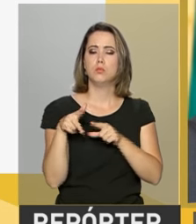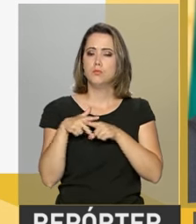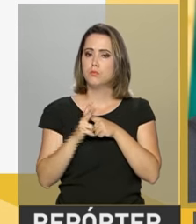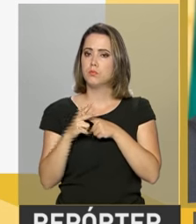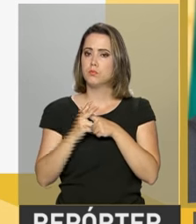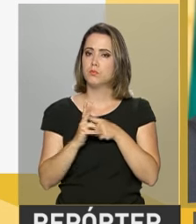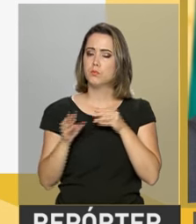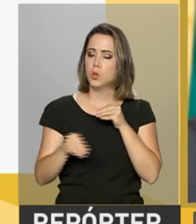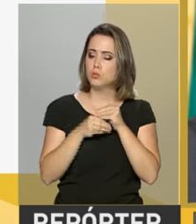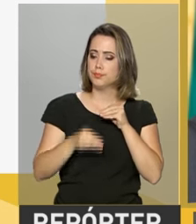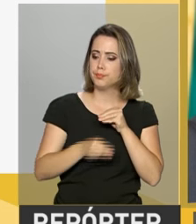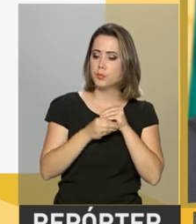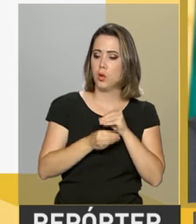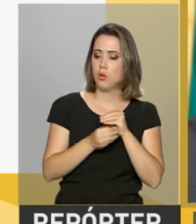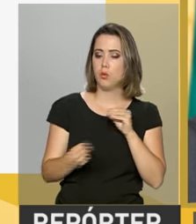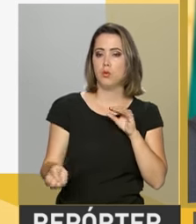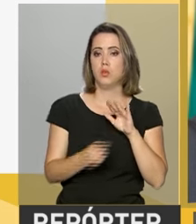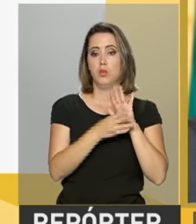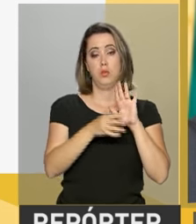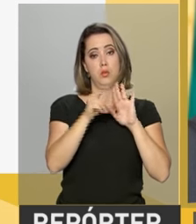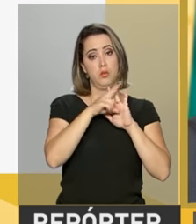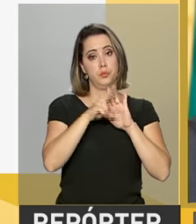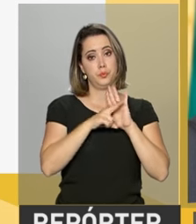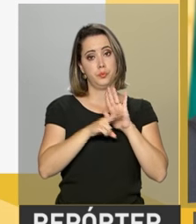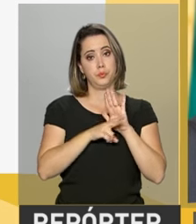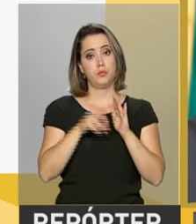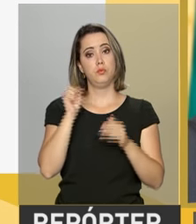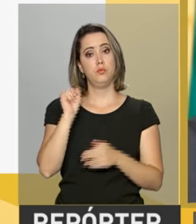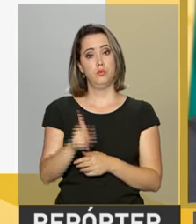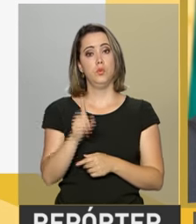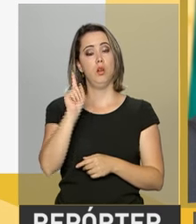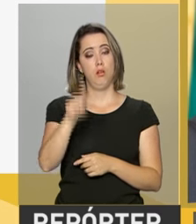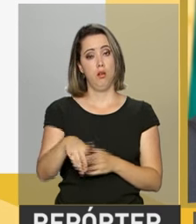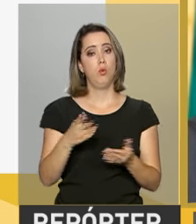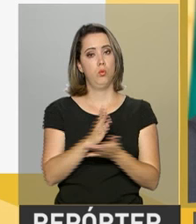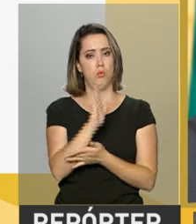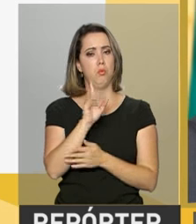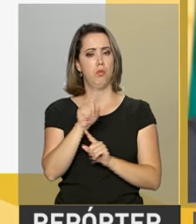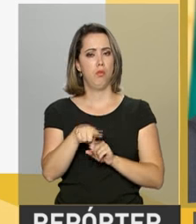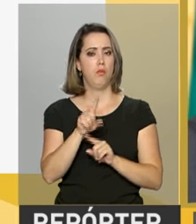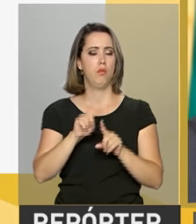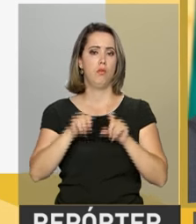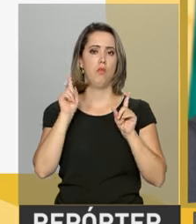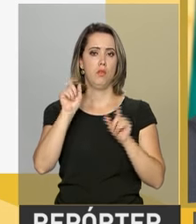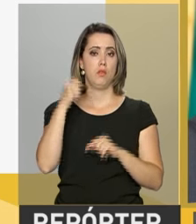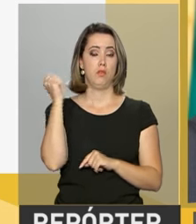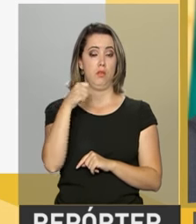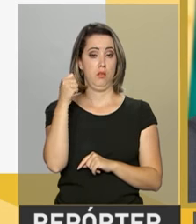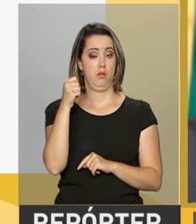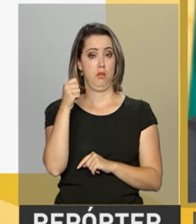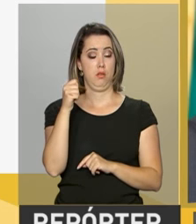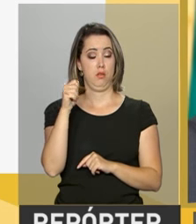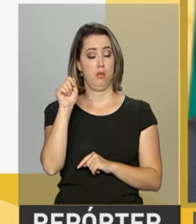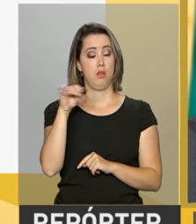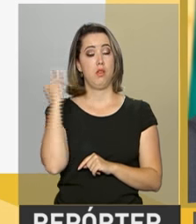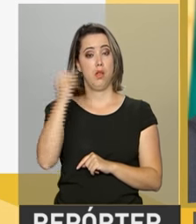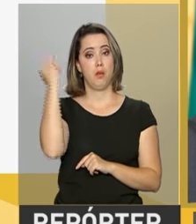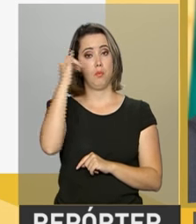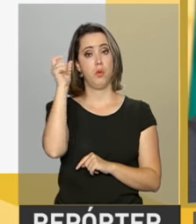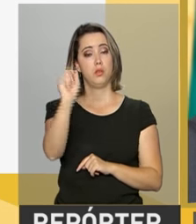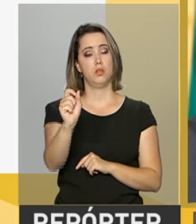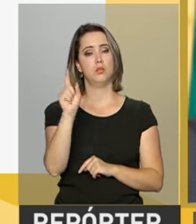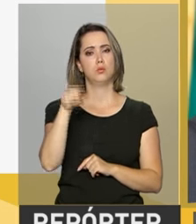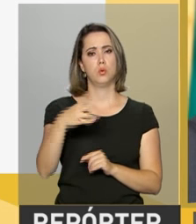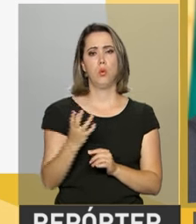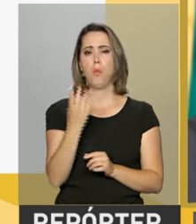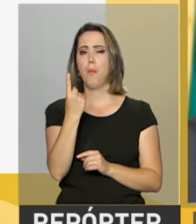a reforma da Previdência. Ela será feita. E simbolicamente será muito importante, porque nós teremos completado um primeiro ciclo de